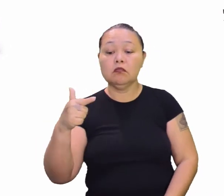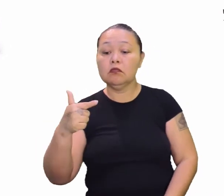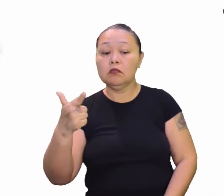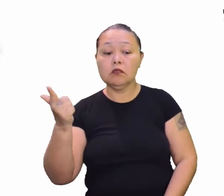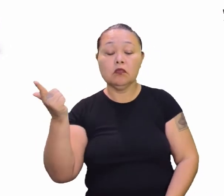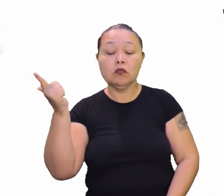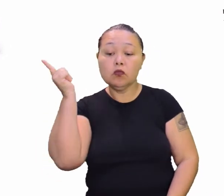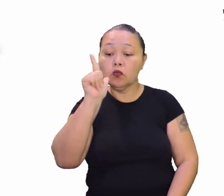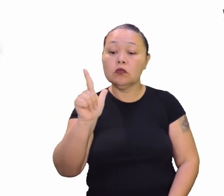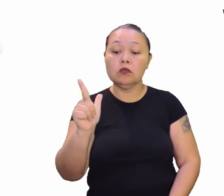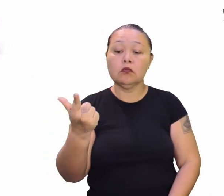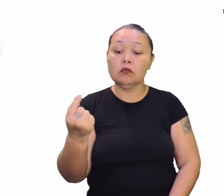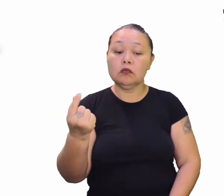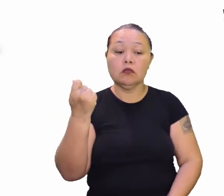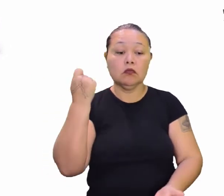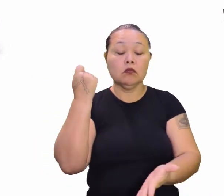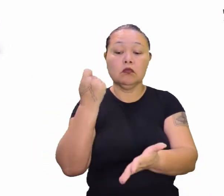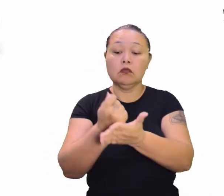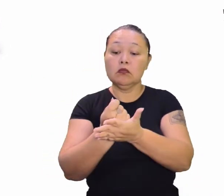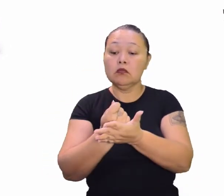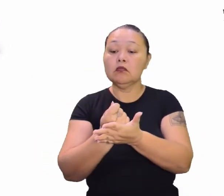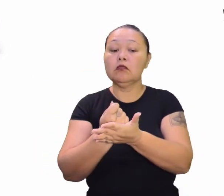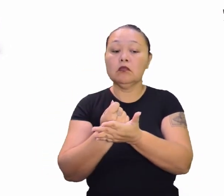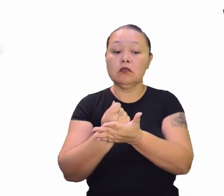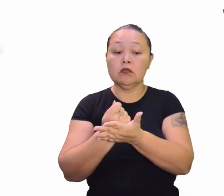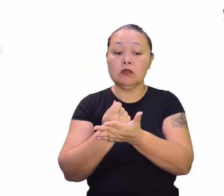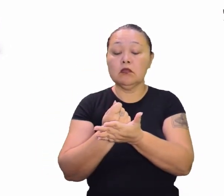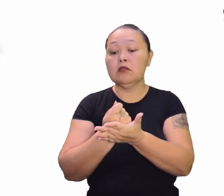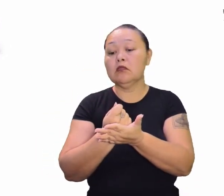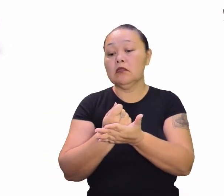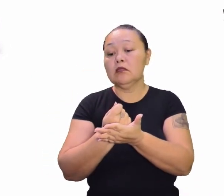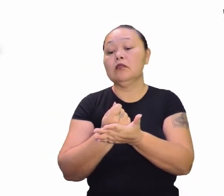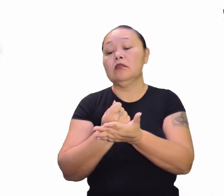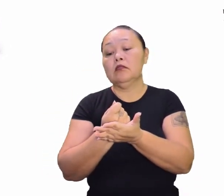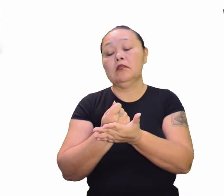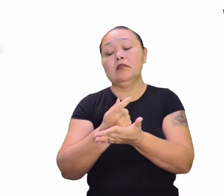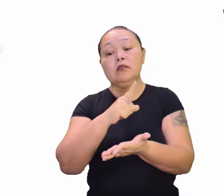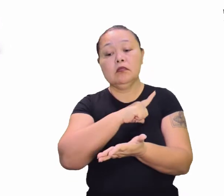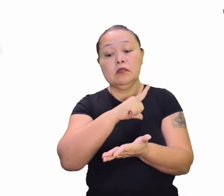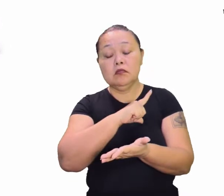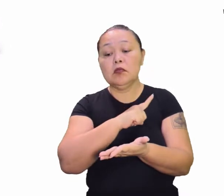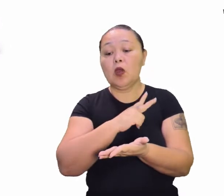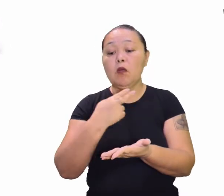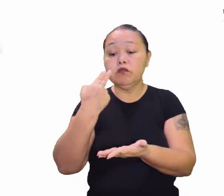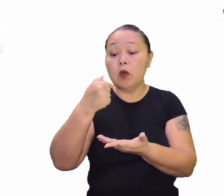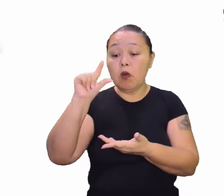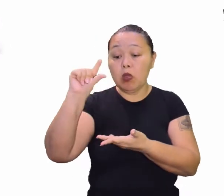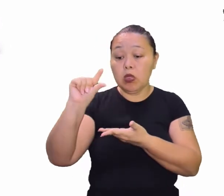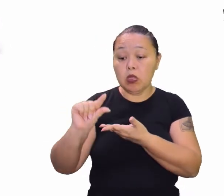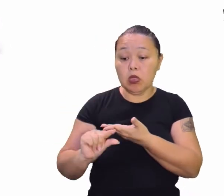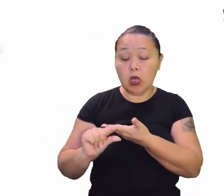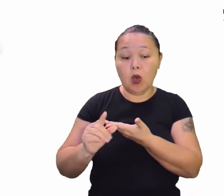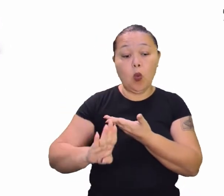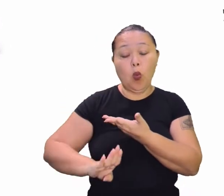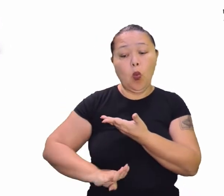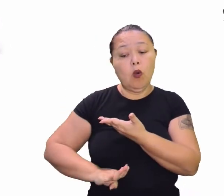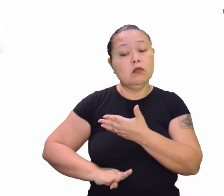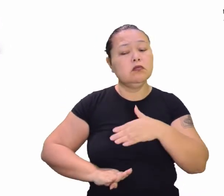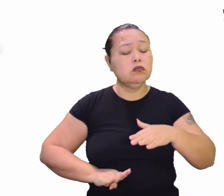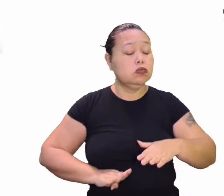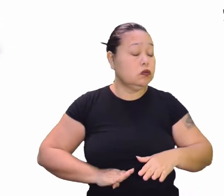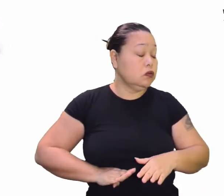poder aquisitivo para comprar o básico e vão sofrer de subnutrição, fome